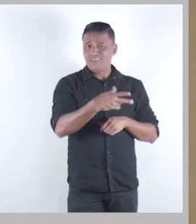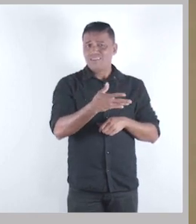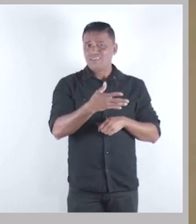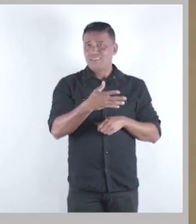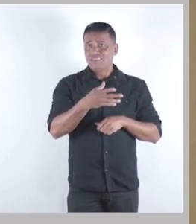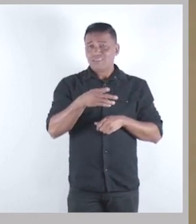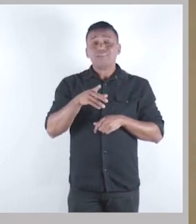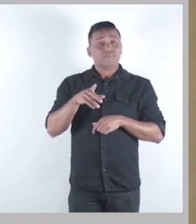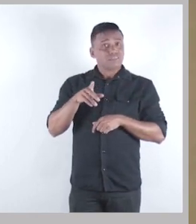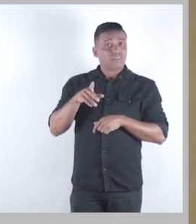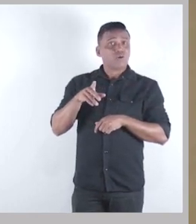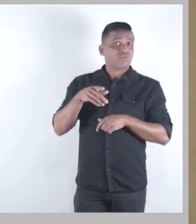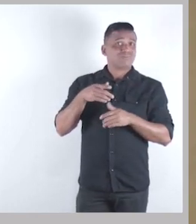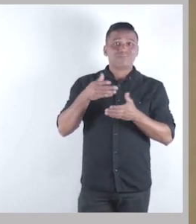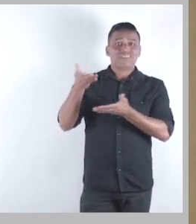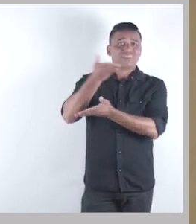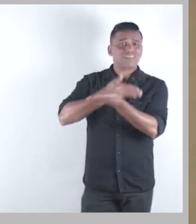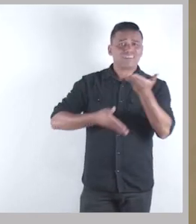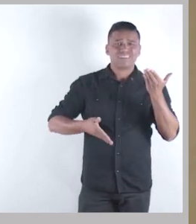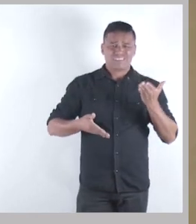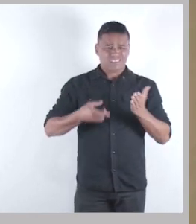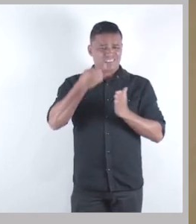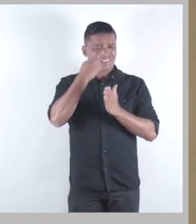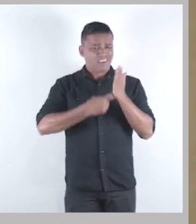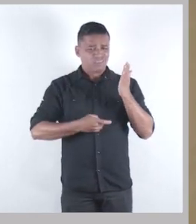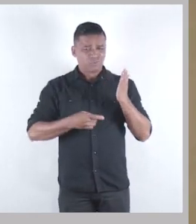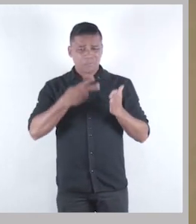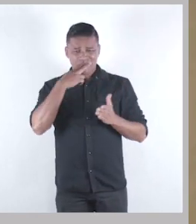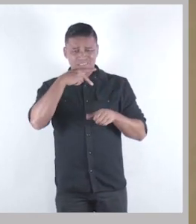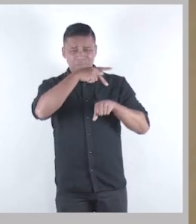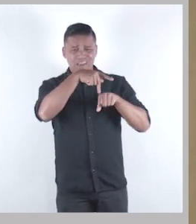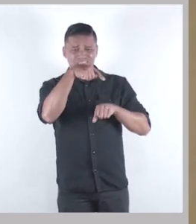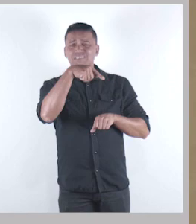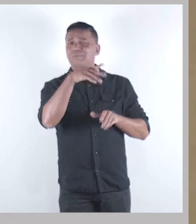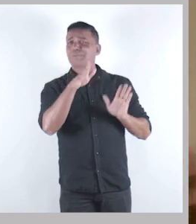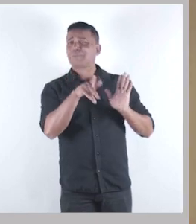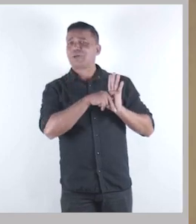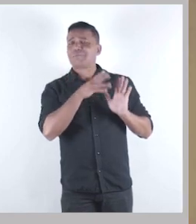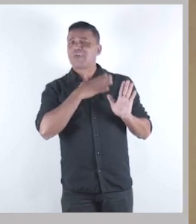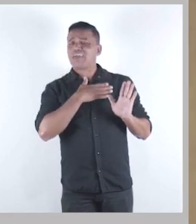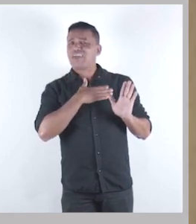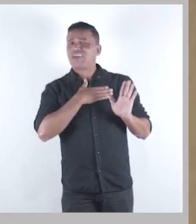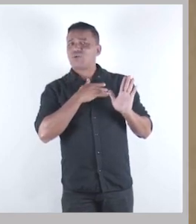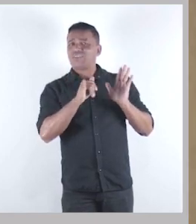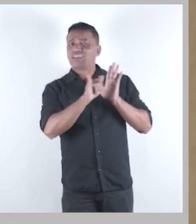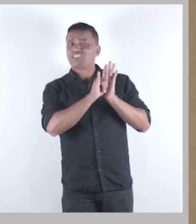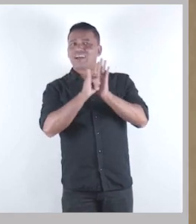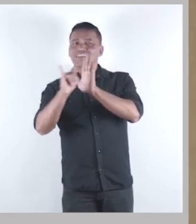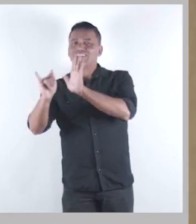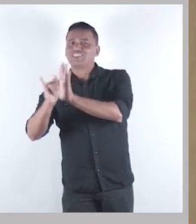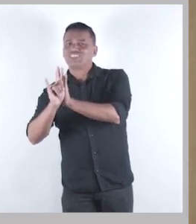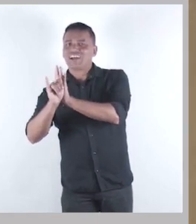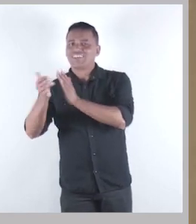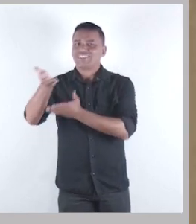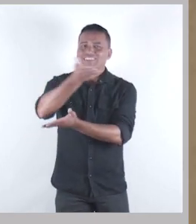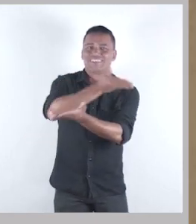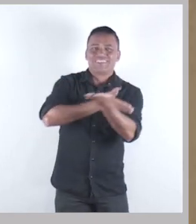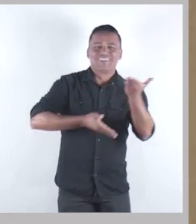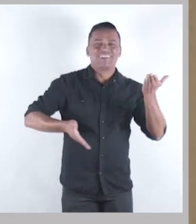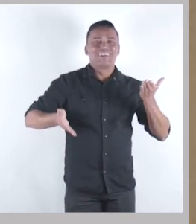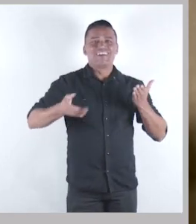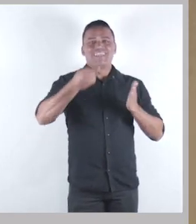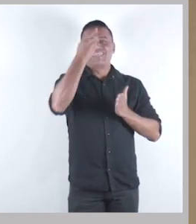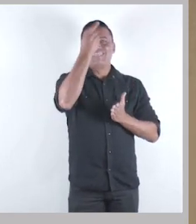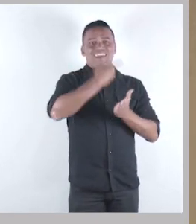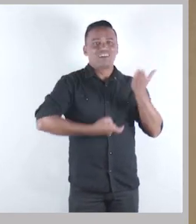que leem textos moçambicanos que, caramba, isso até parece que foi escrito lá na minha povoação. Então, há muita identidade. E trocar esses textos seria